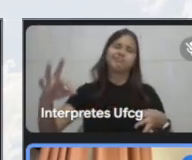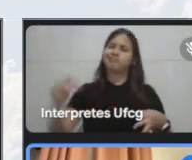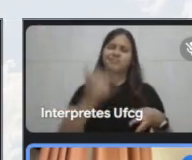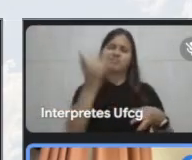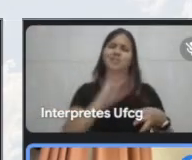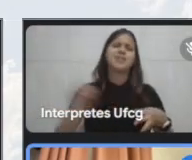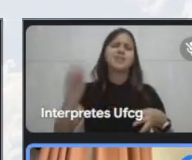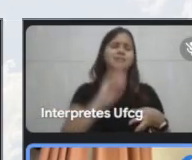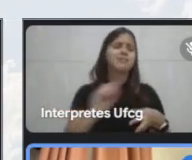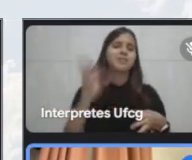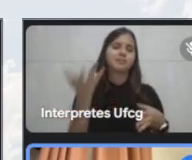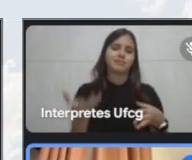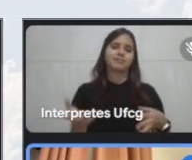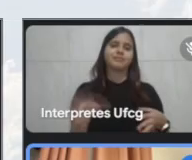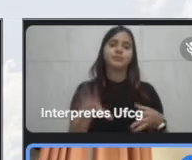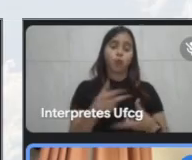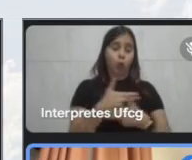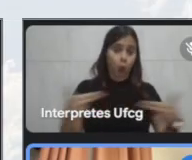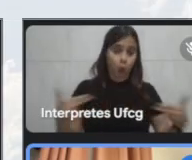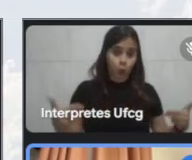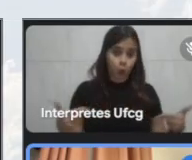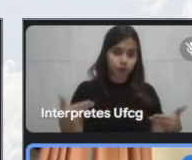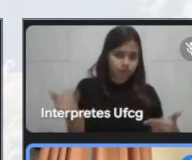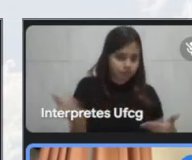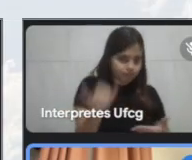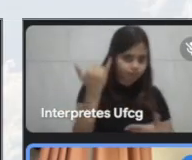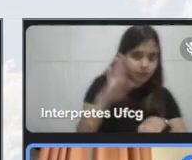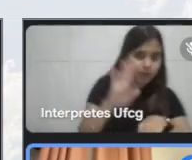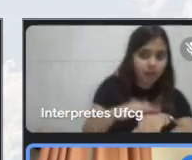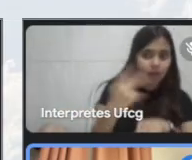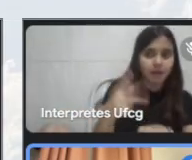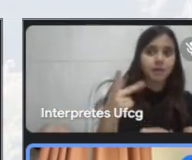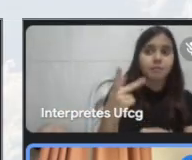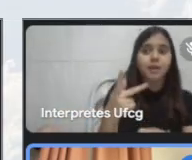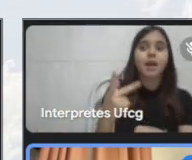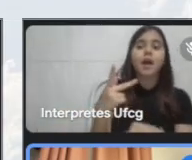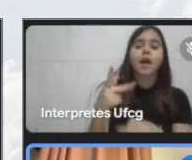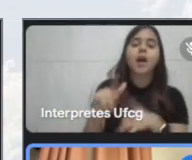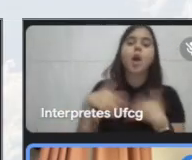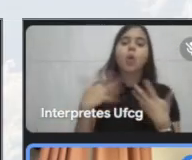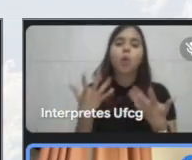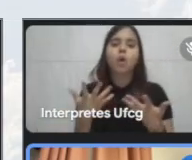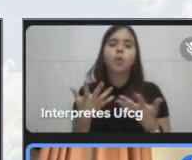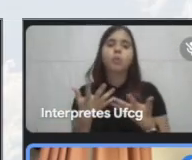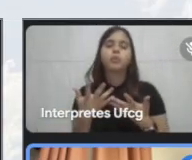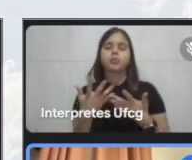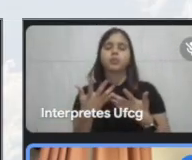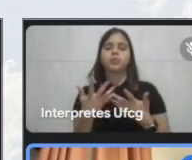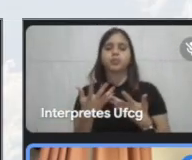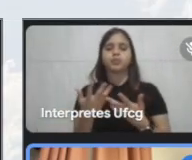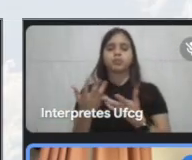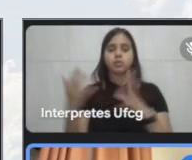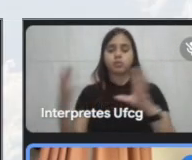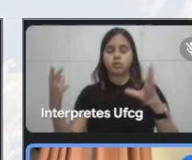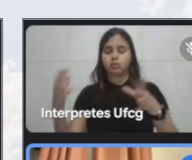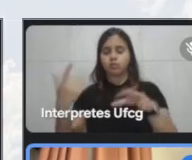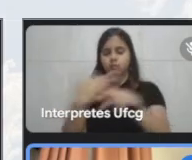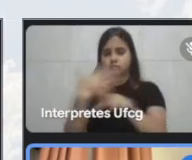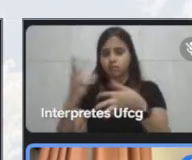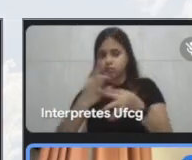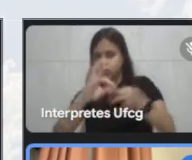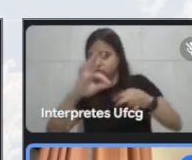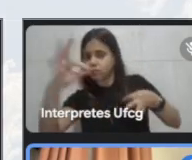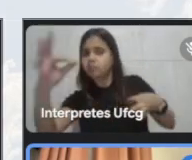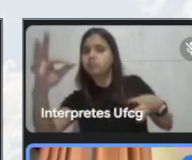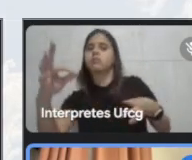modelo. A única que foi para a classe de zona urbana foi a variável de distância